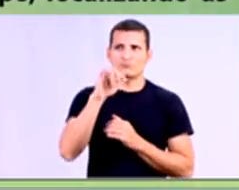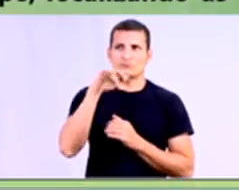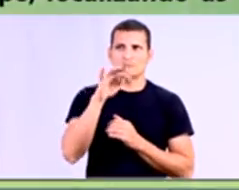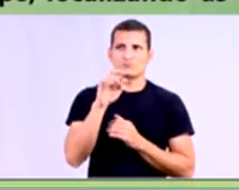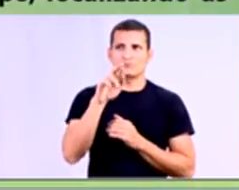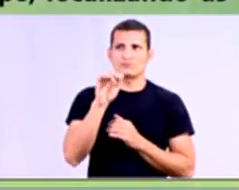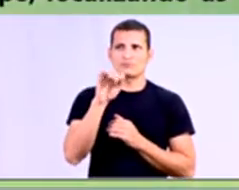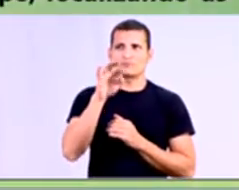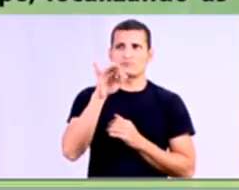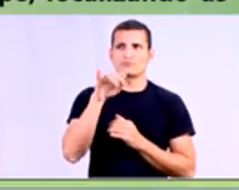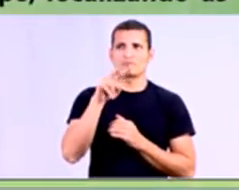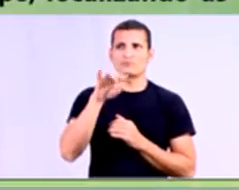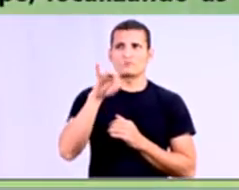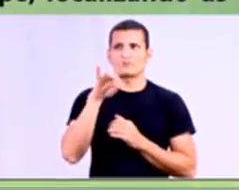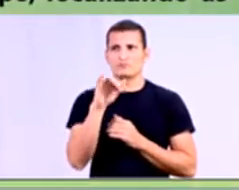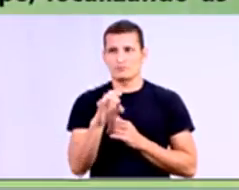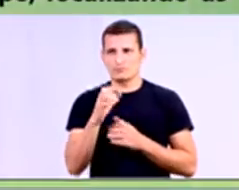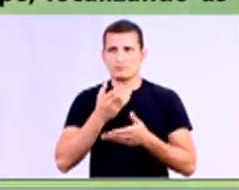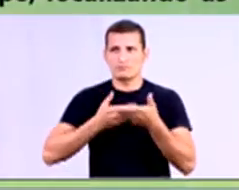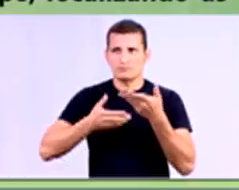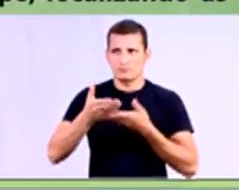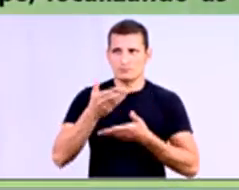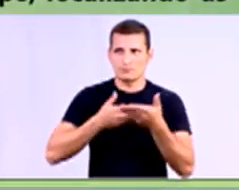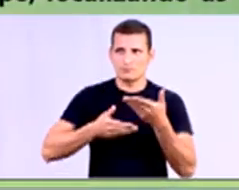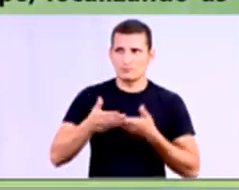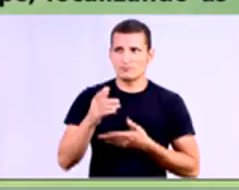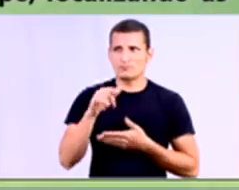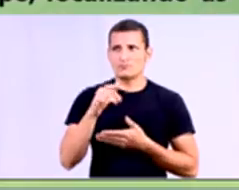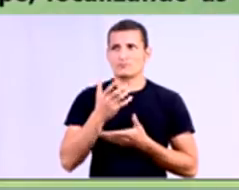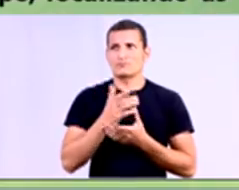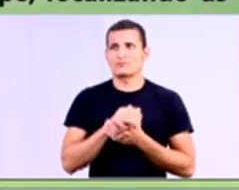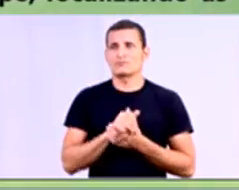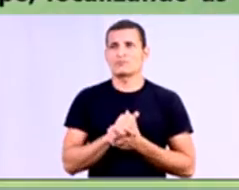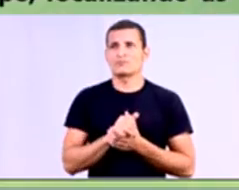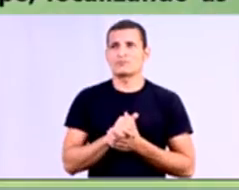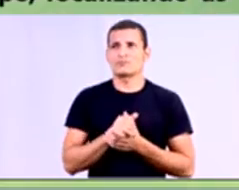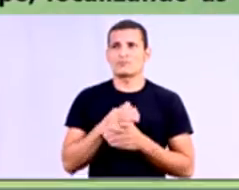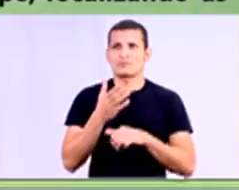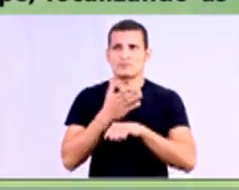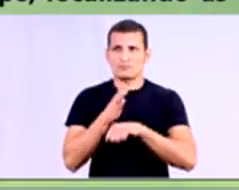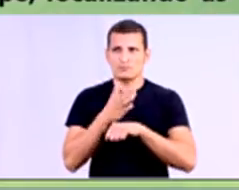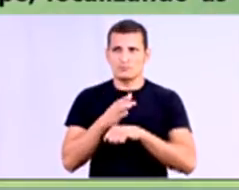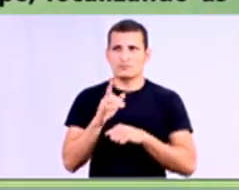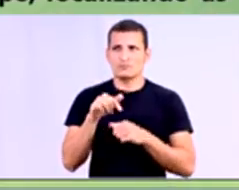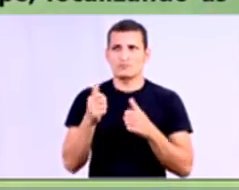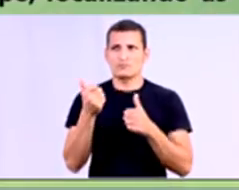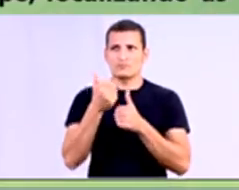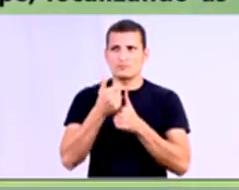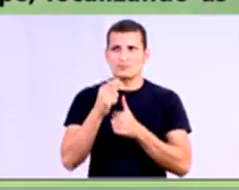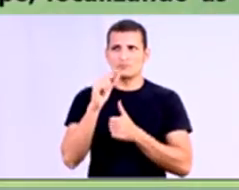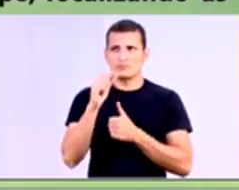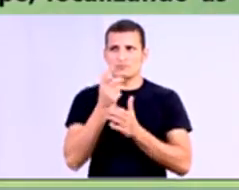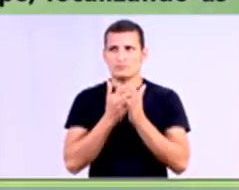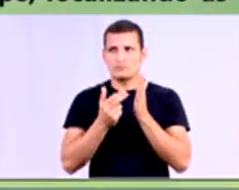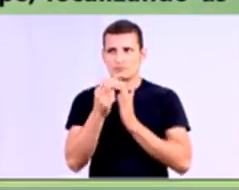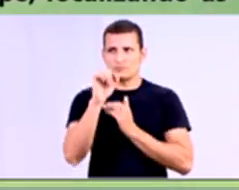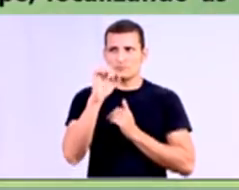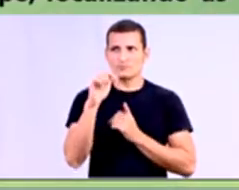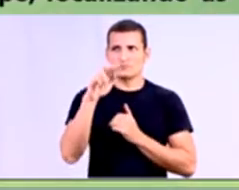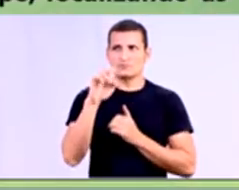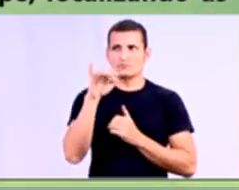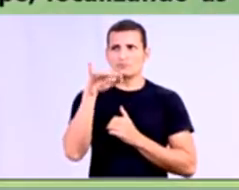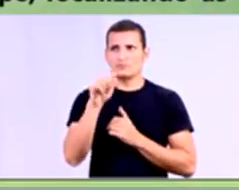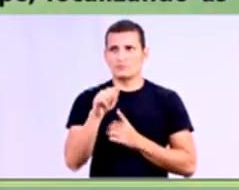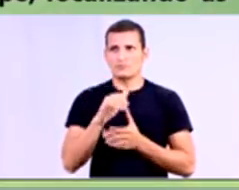interatividade. Ele pode ser visto como um diagrama de atividades, mas são substituídos por pequenos diagramas de sequência.